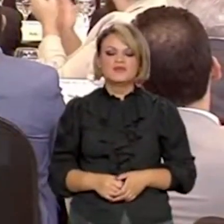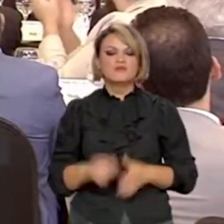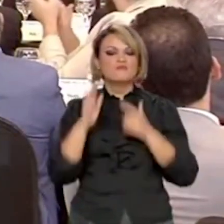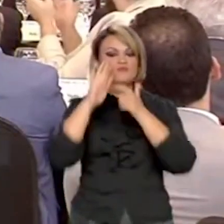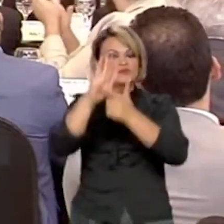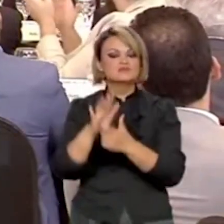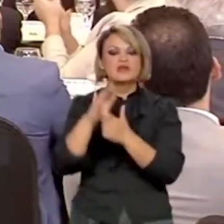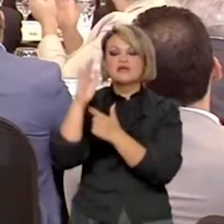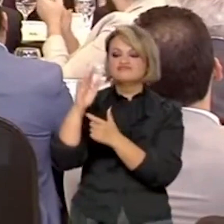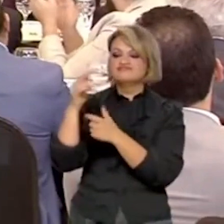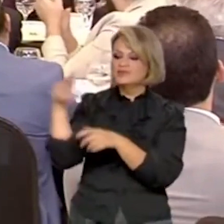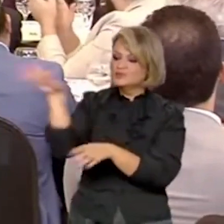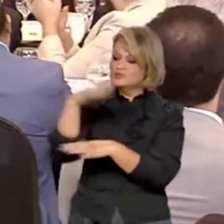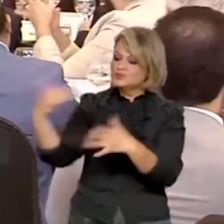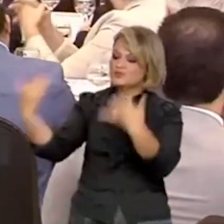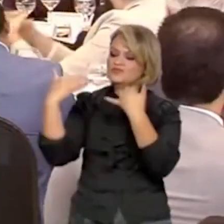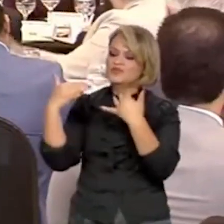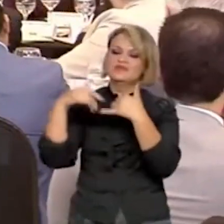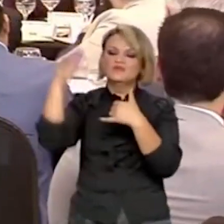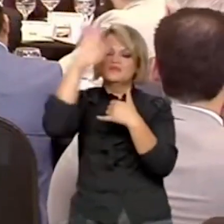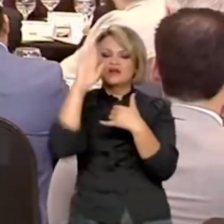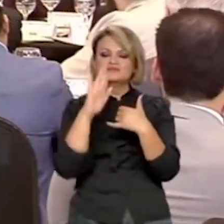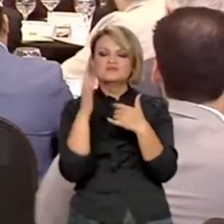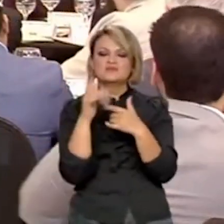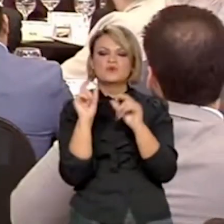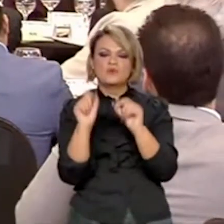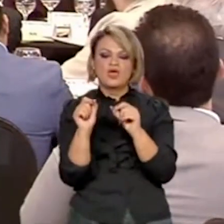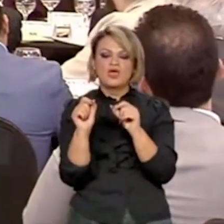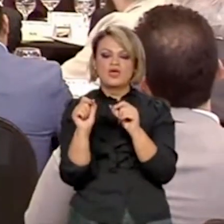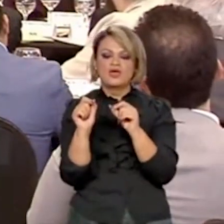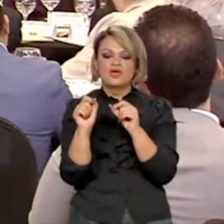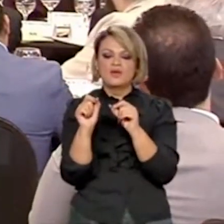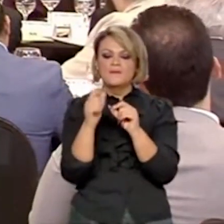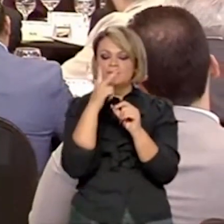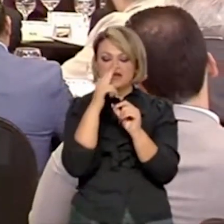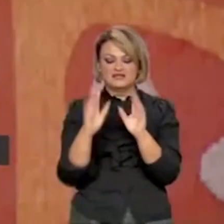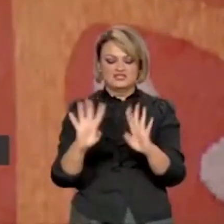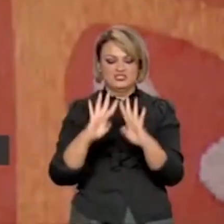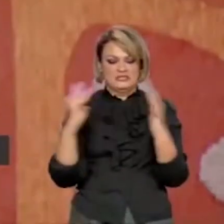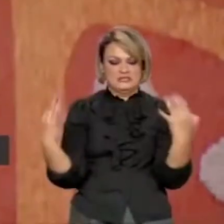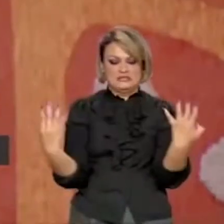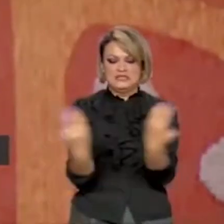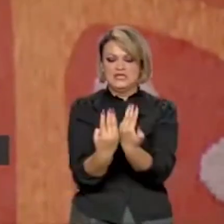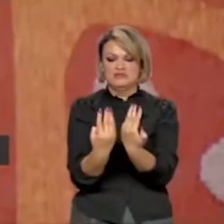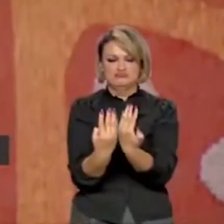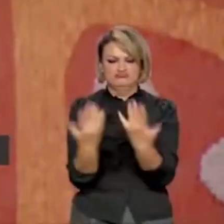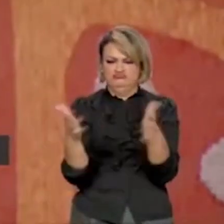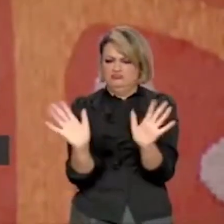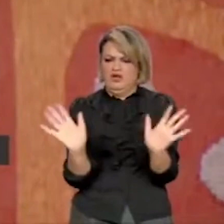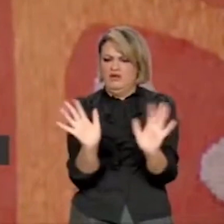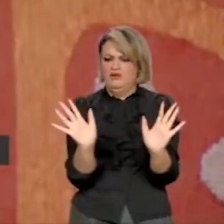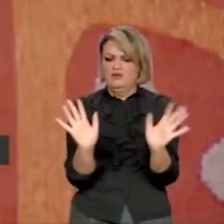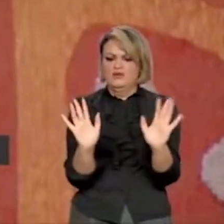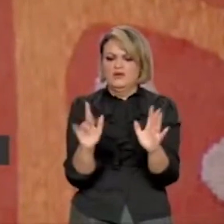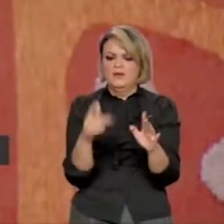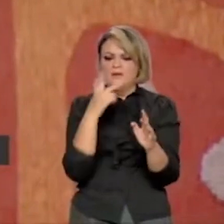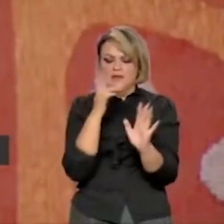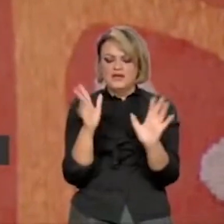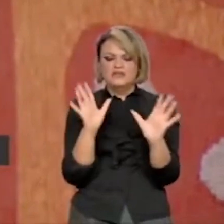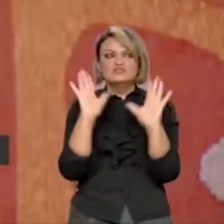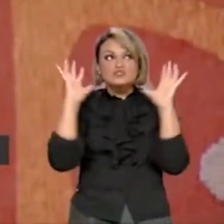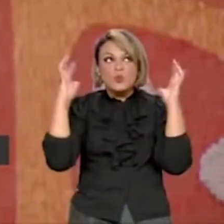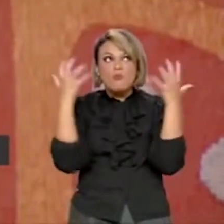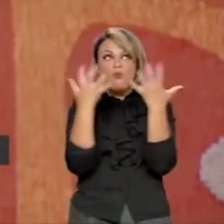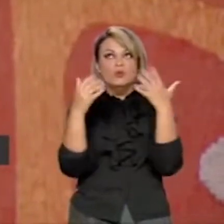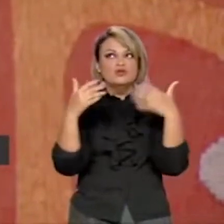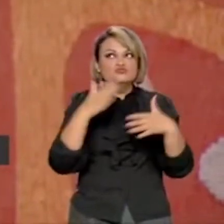mostrar para o Brasil que nós não queremos viver num cercadinho não queremos viver dentro das nossas